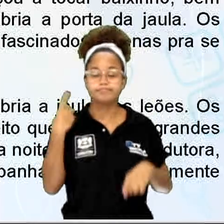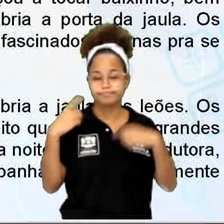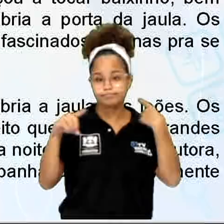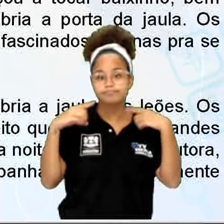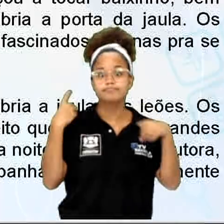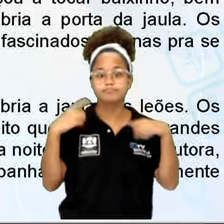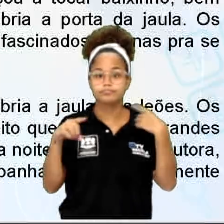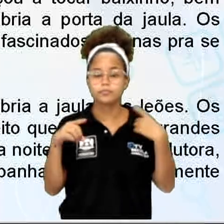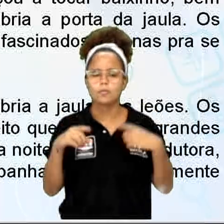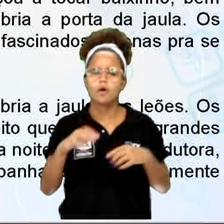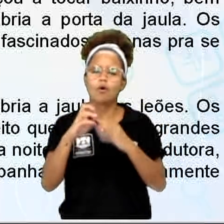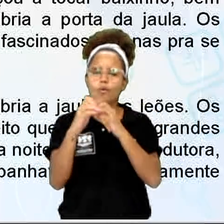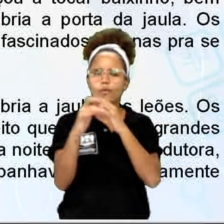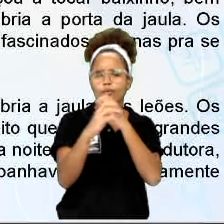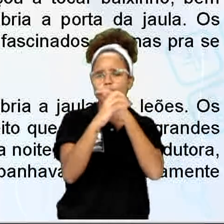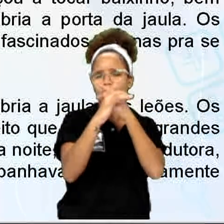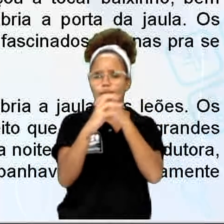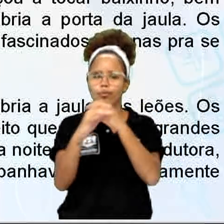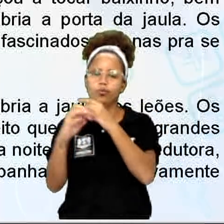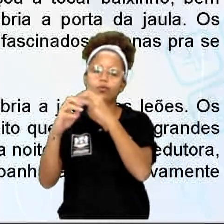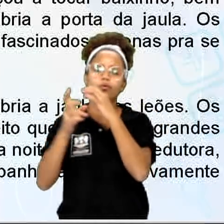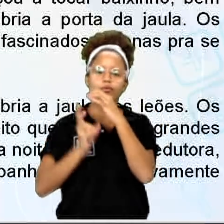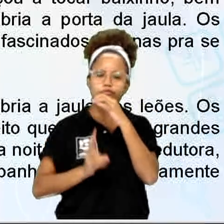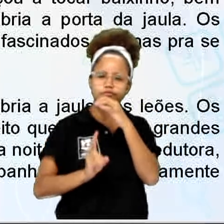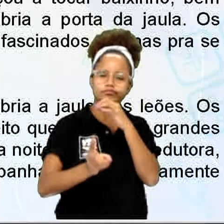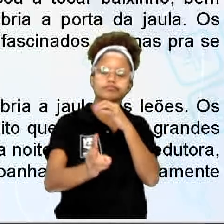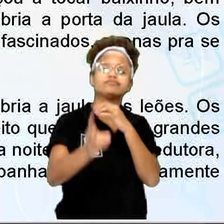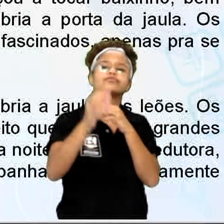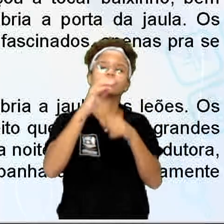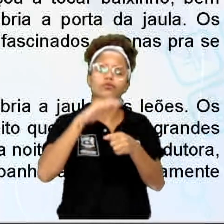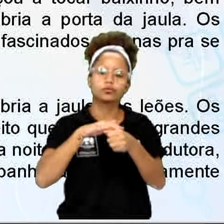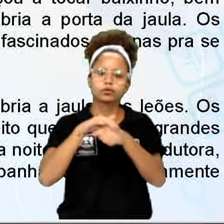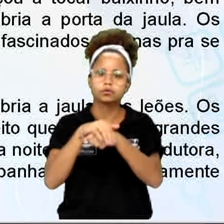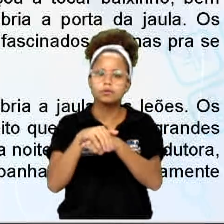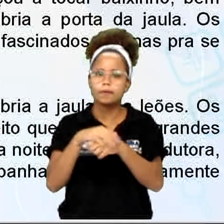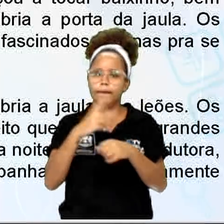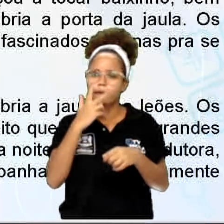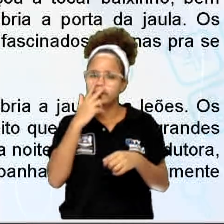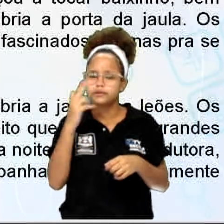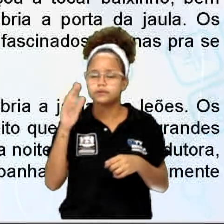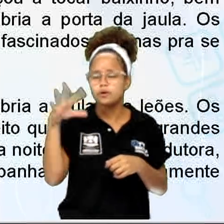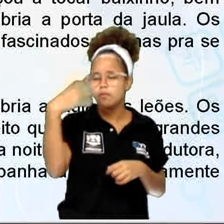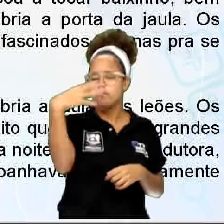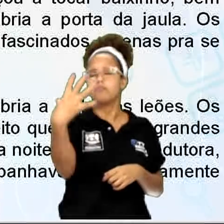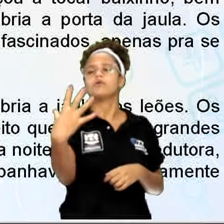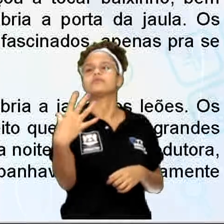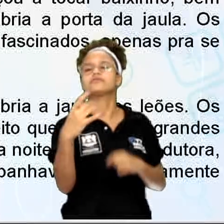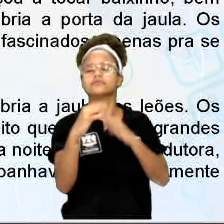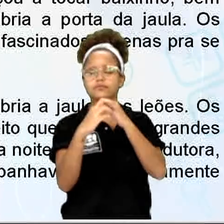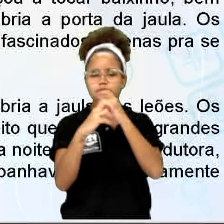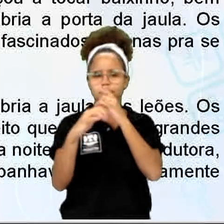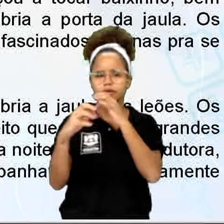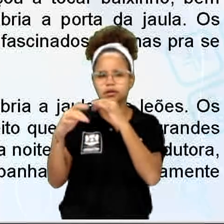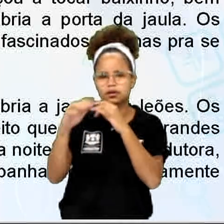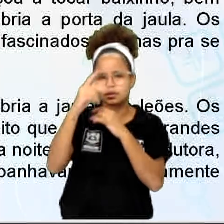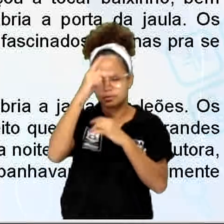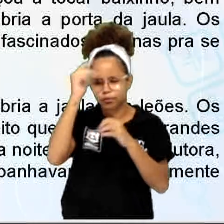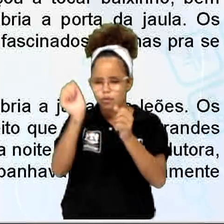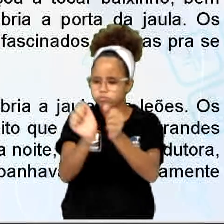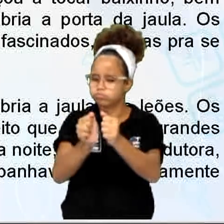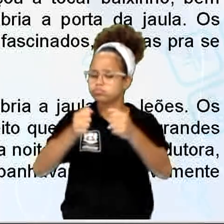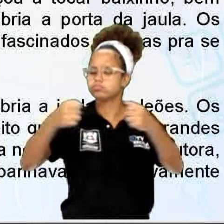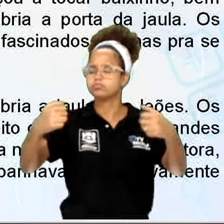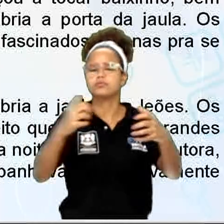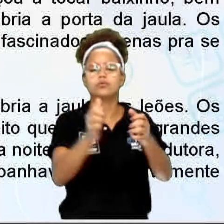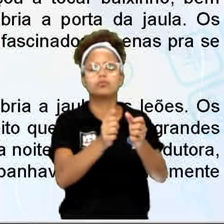assim, a flauta continuou soando no meio da noite, mágica e sedutora, enquanto o gênio ia abrindo